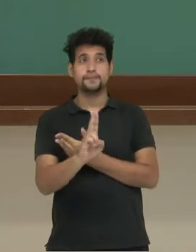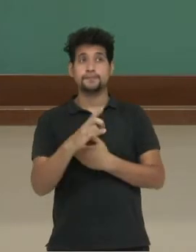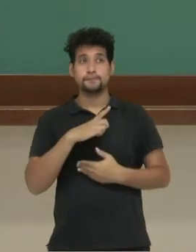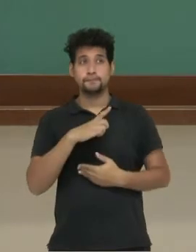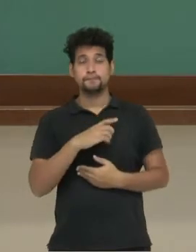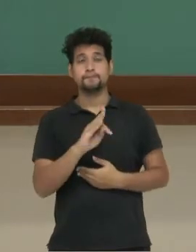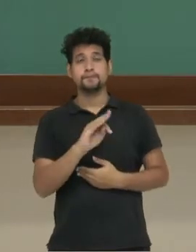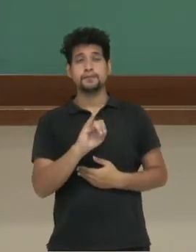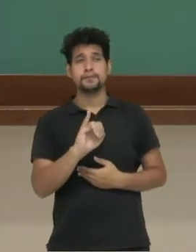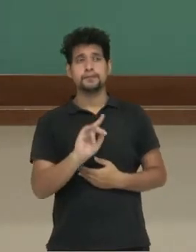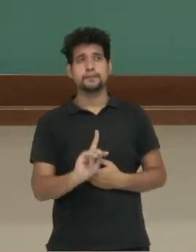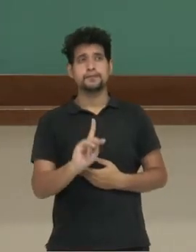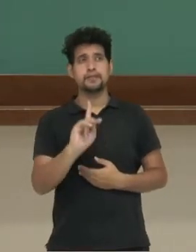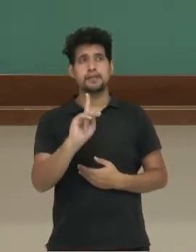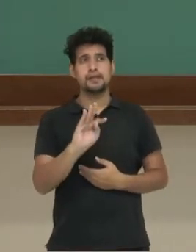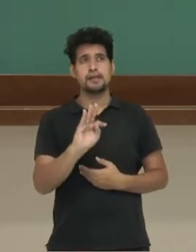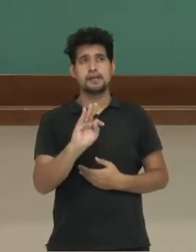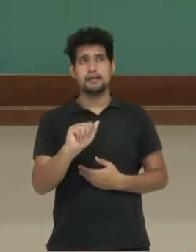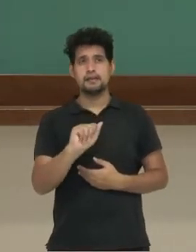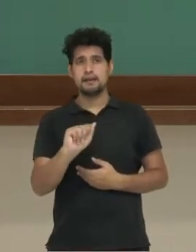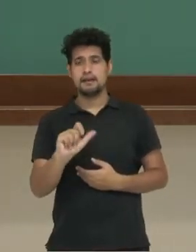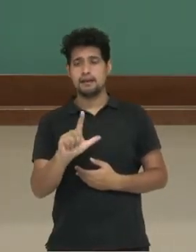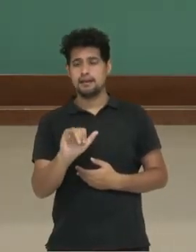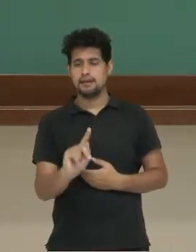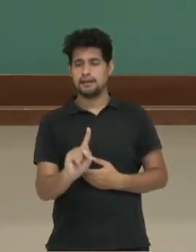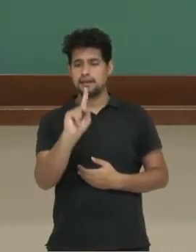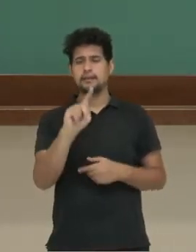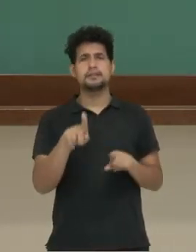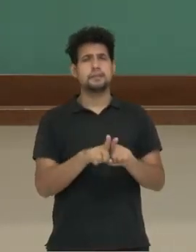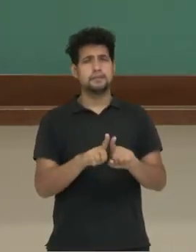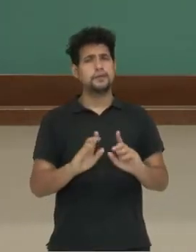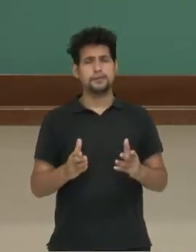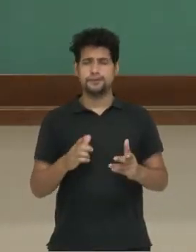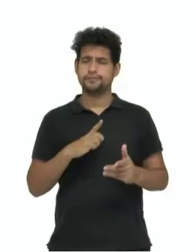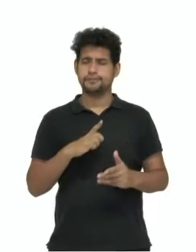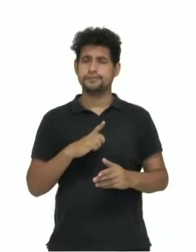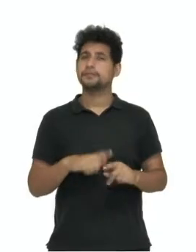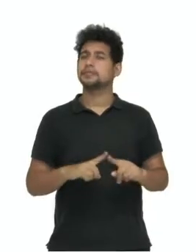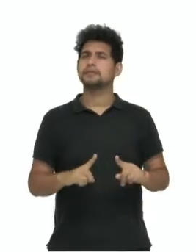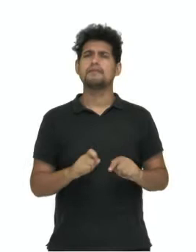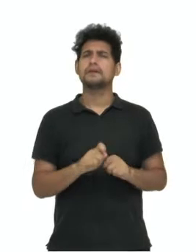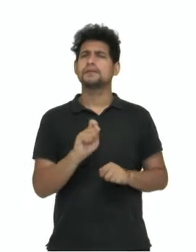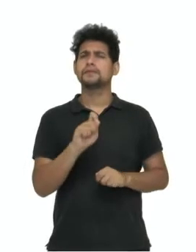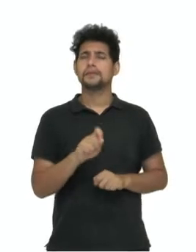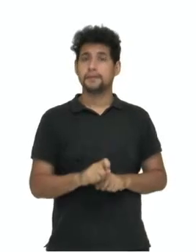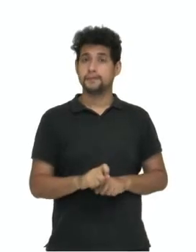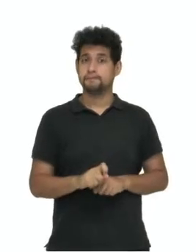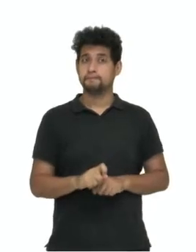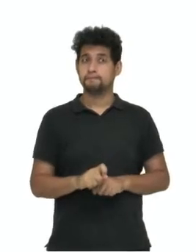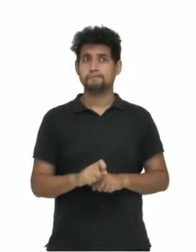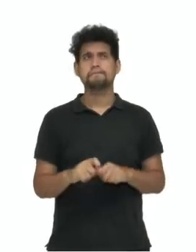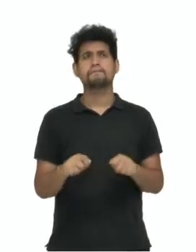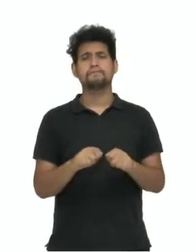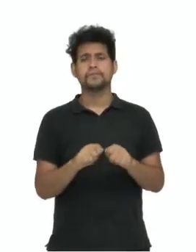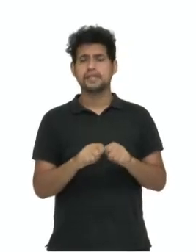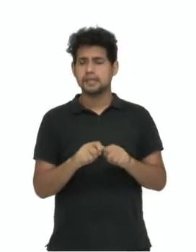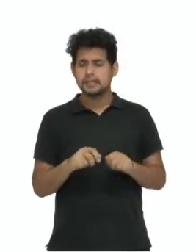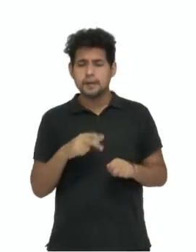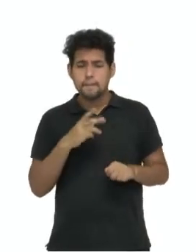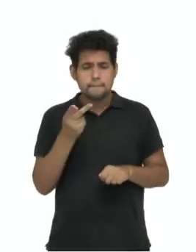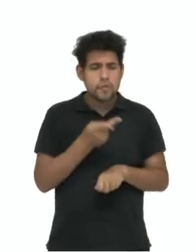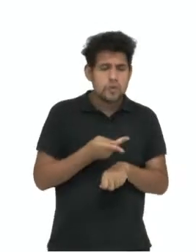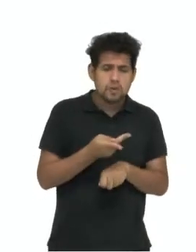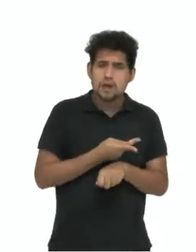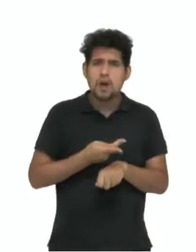provável ancestral, dos nossos tetrápodes que temos hoje em dia, Eles faziam incursões à terra buscando alimento, então